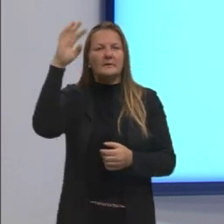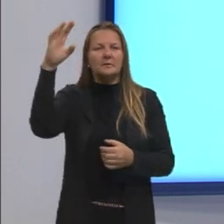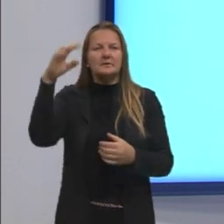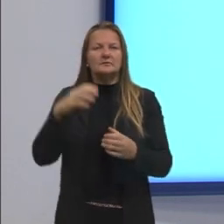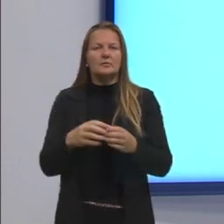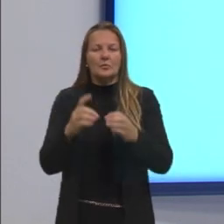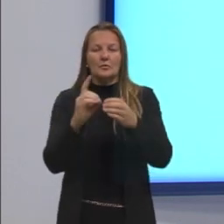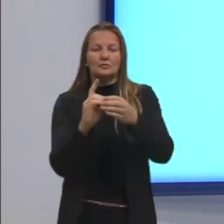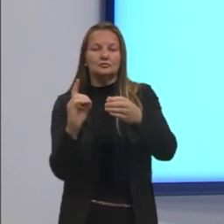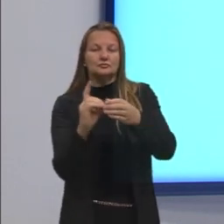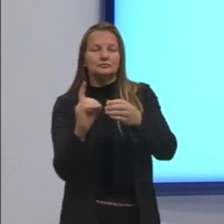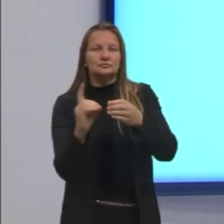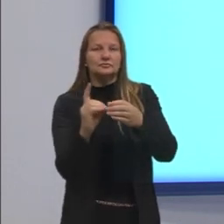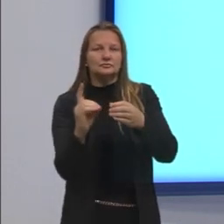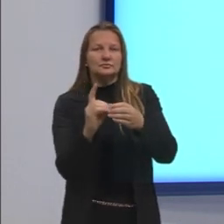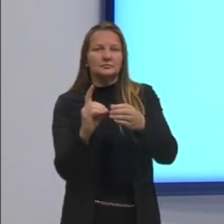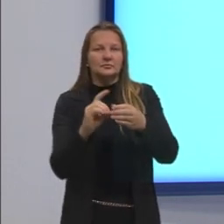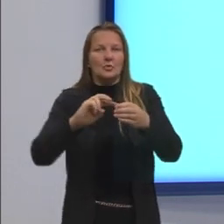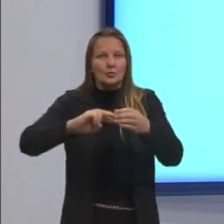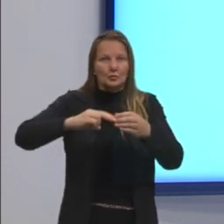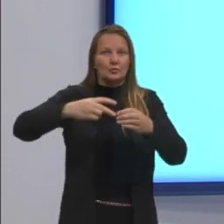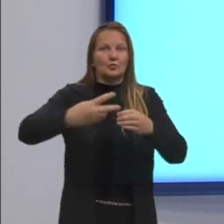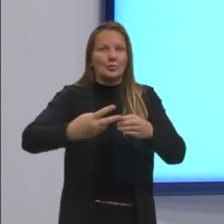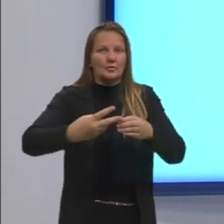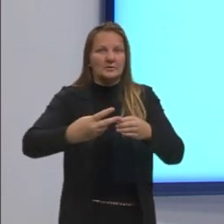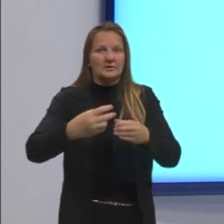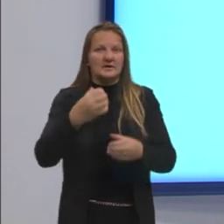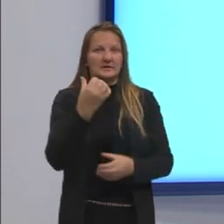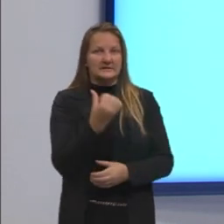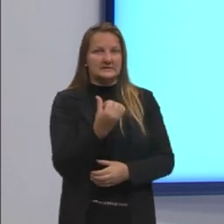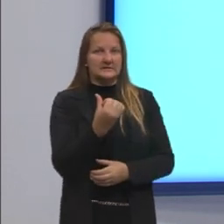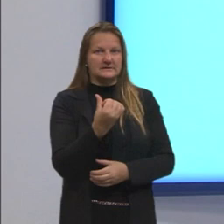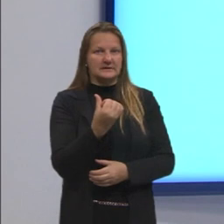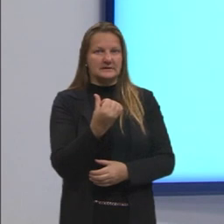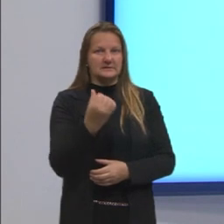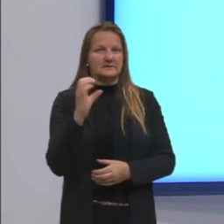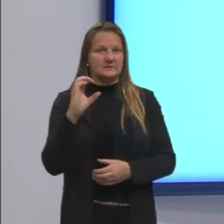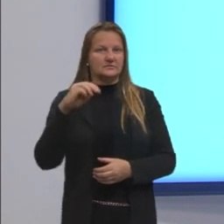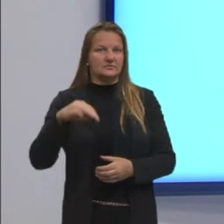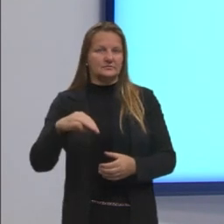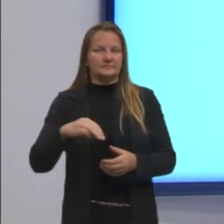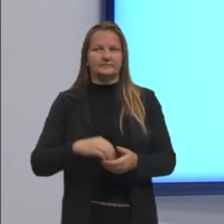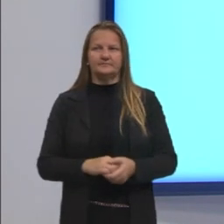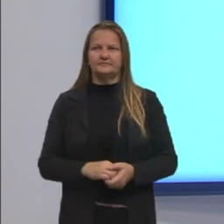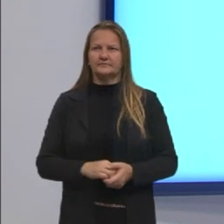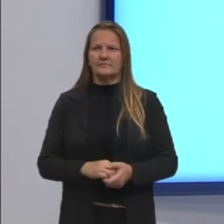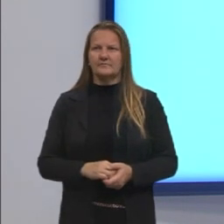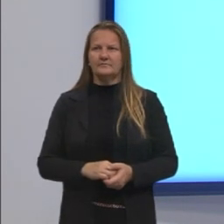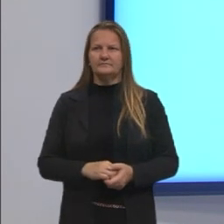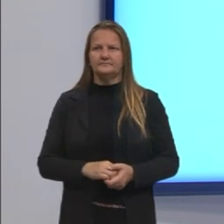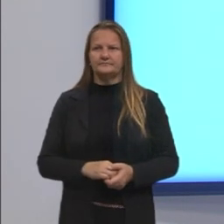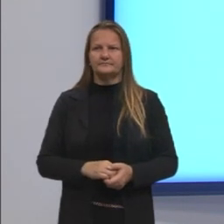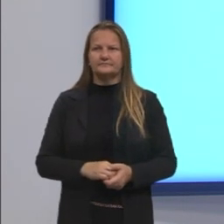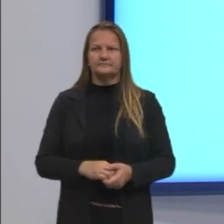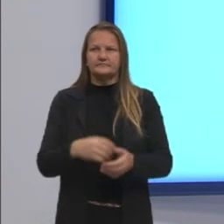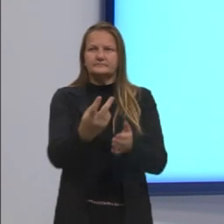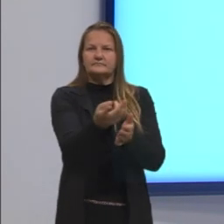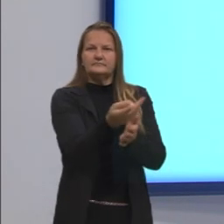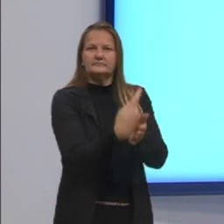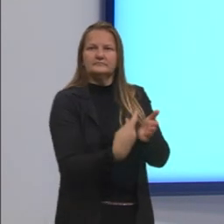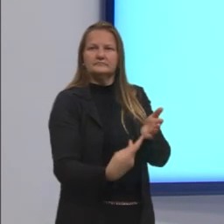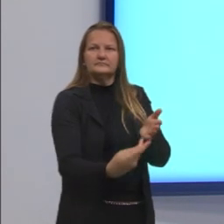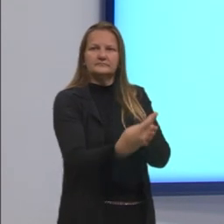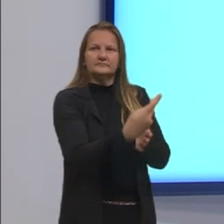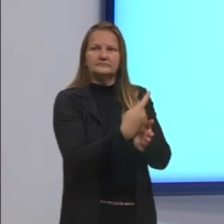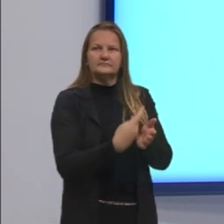né de cada produto é o dobro é 6 cm então aqui eu trouxe então com os desenhos tá